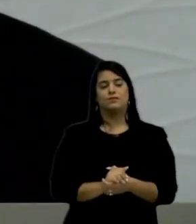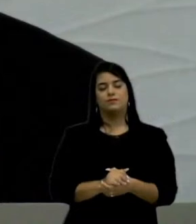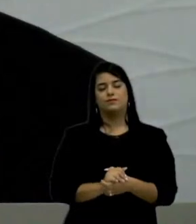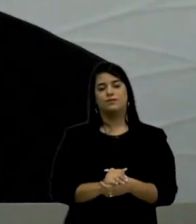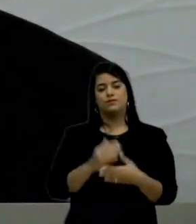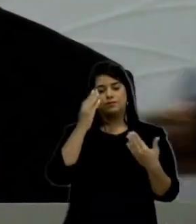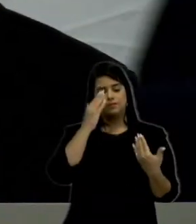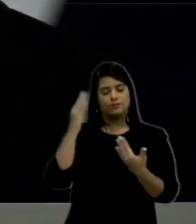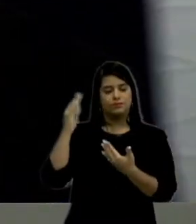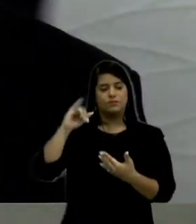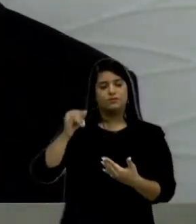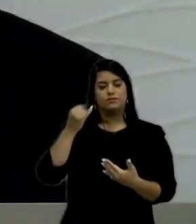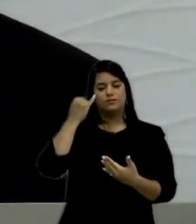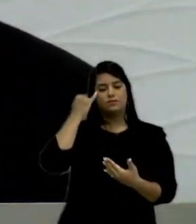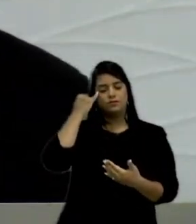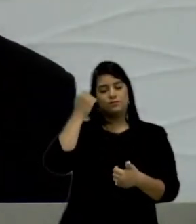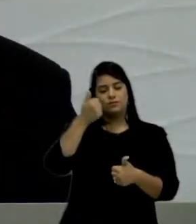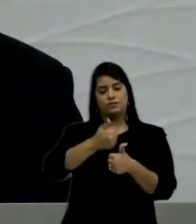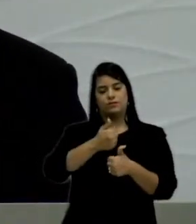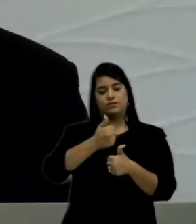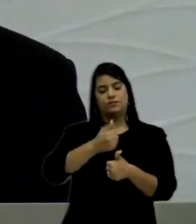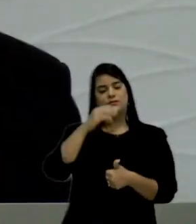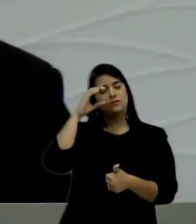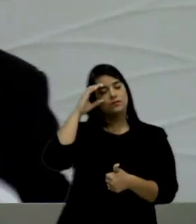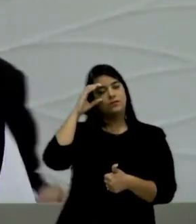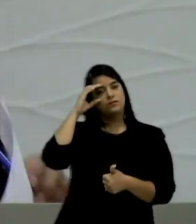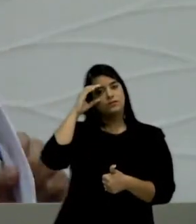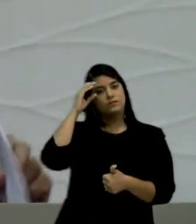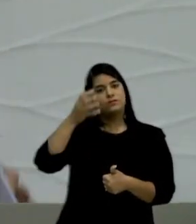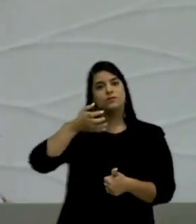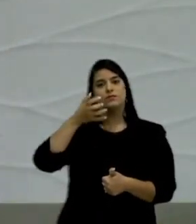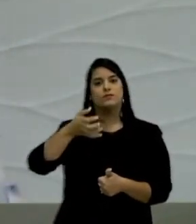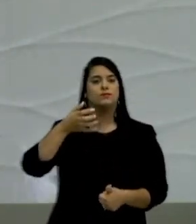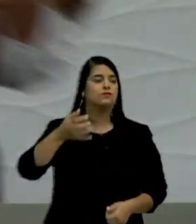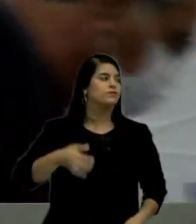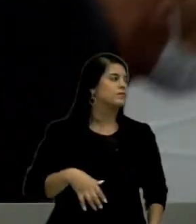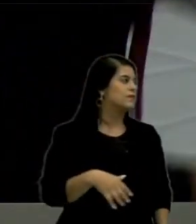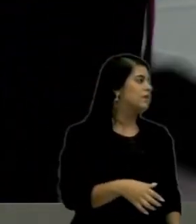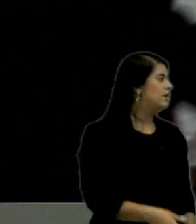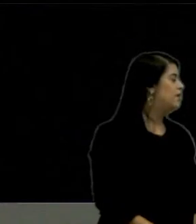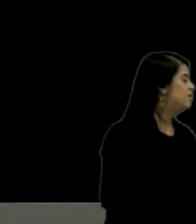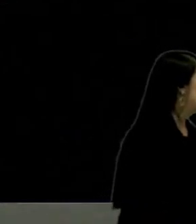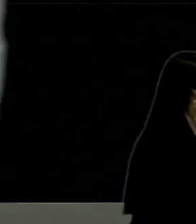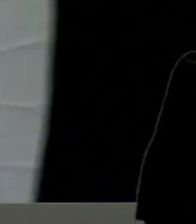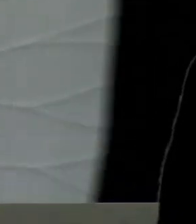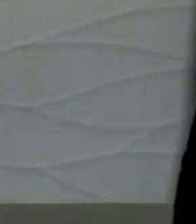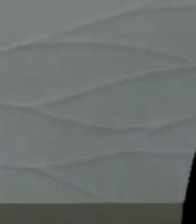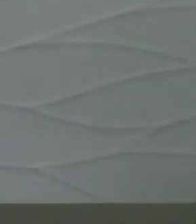Agradeço ao vereador Júnior. Passa a presidência para a vereadora Cícero, vou fazer uso da palavra.